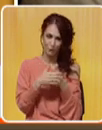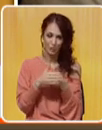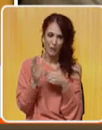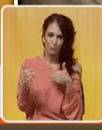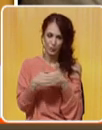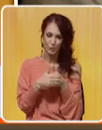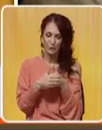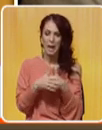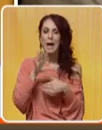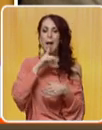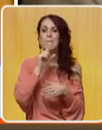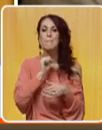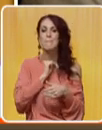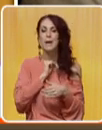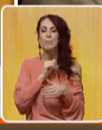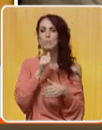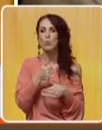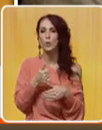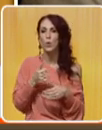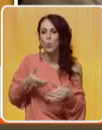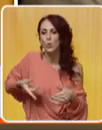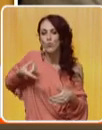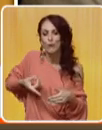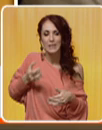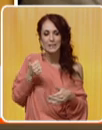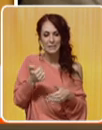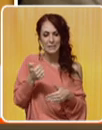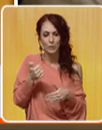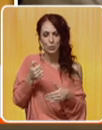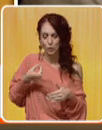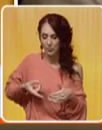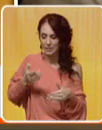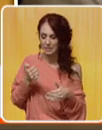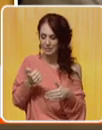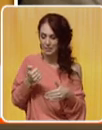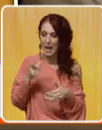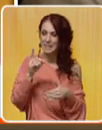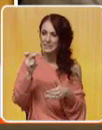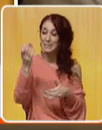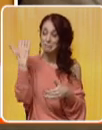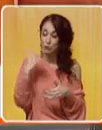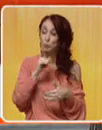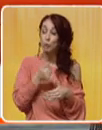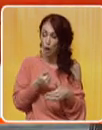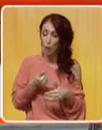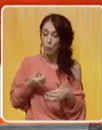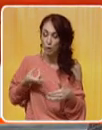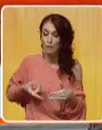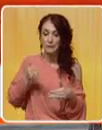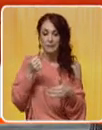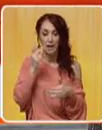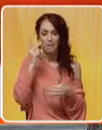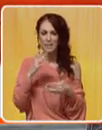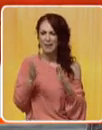infelizmente a minha mãe deixou-me aos 95 anos e já lavam seis o tempo passa muito depressa passa a vida passa depressa a vida passa